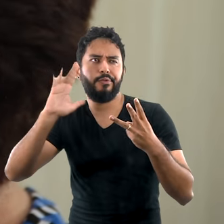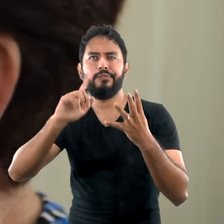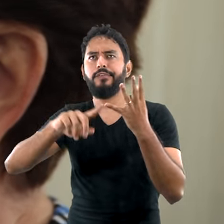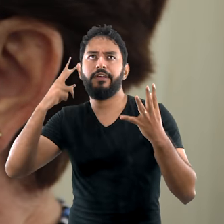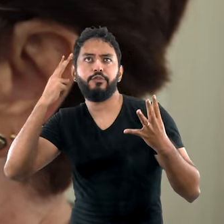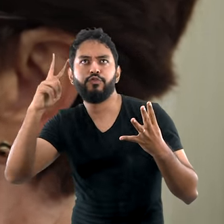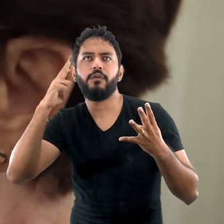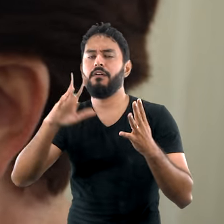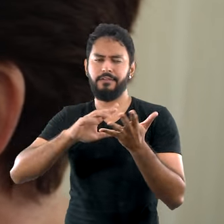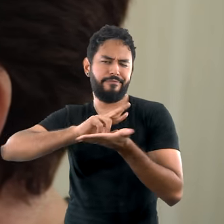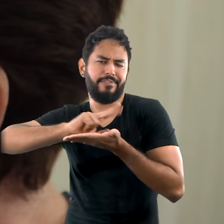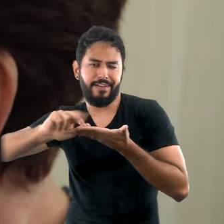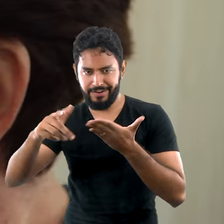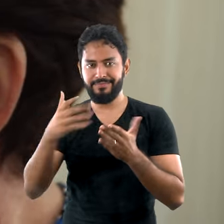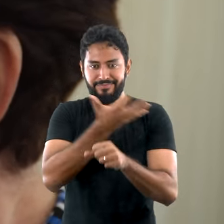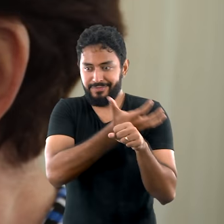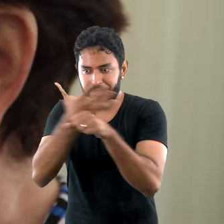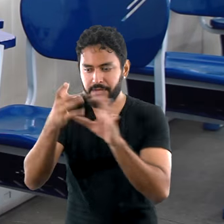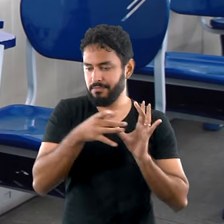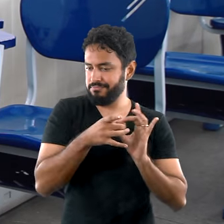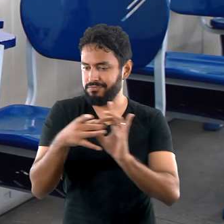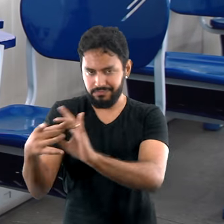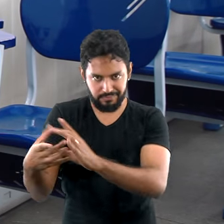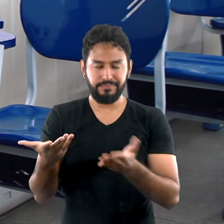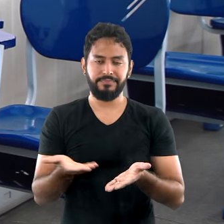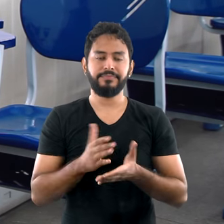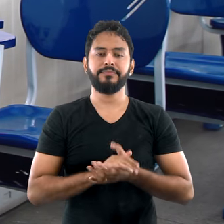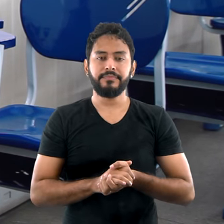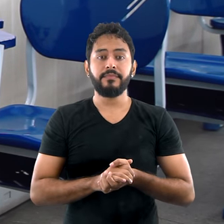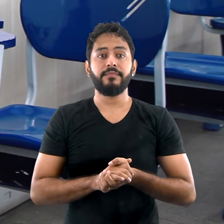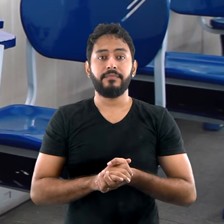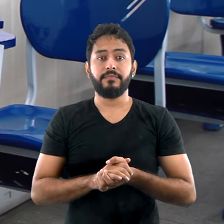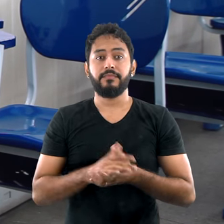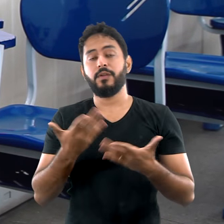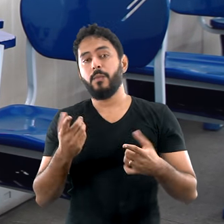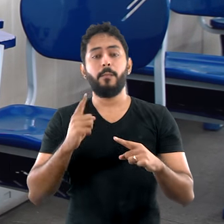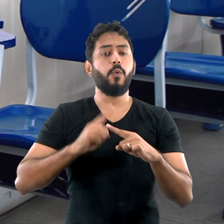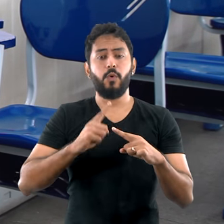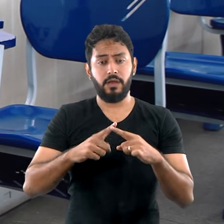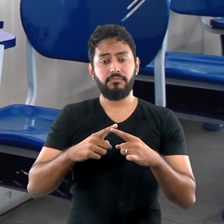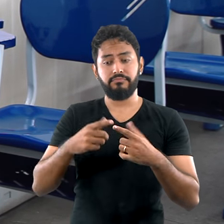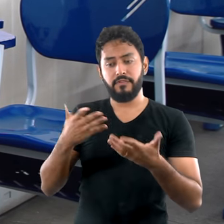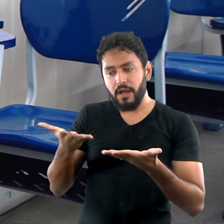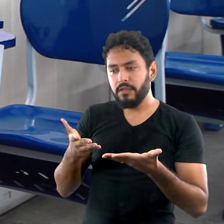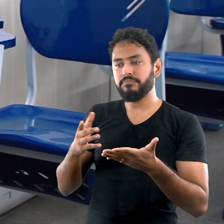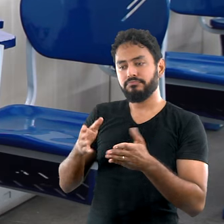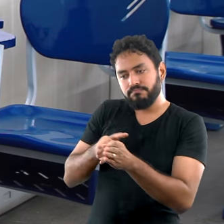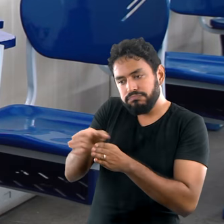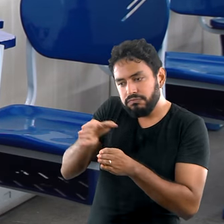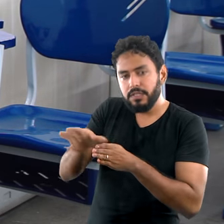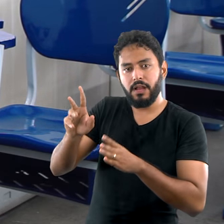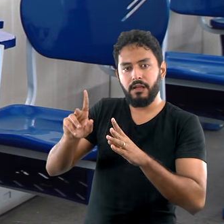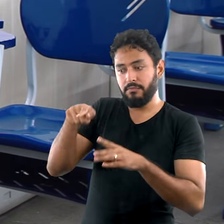como a história, né, dentro do médio integrado principalmente, ela vai preparar